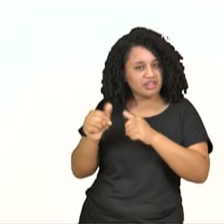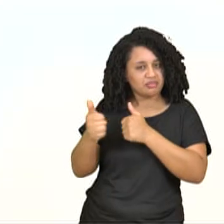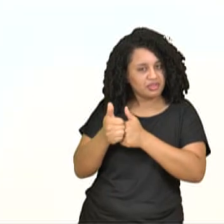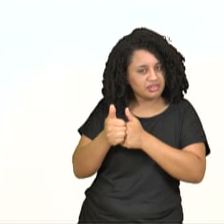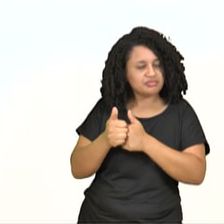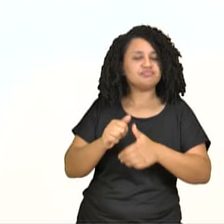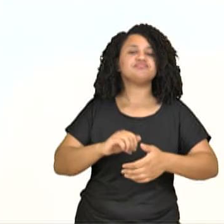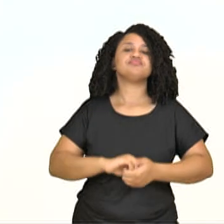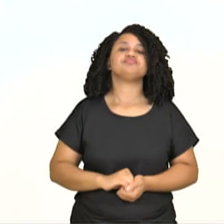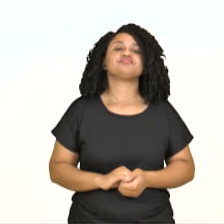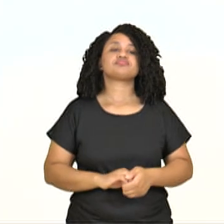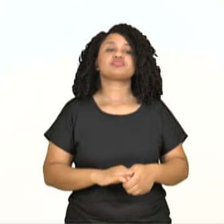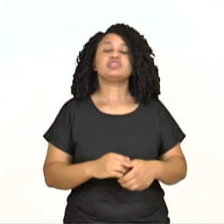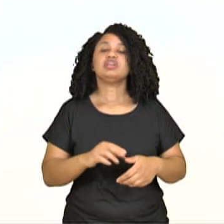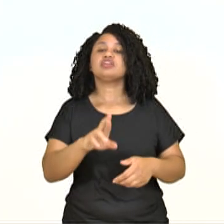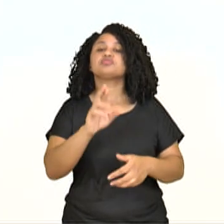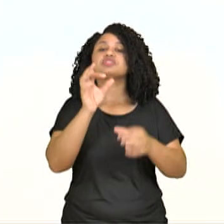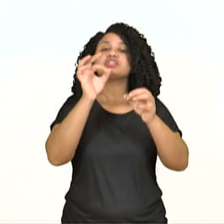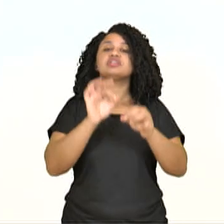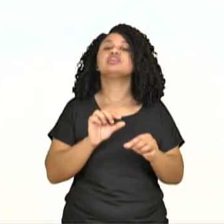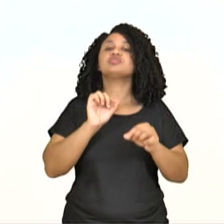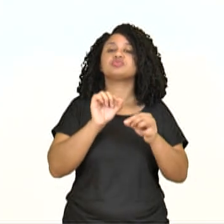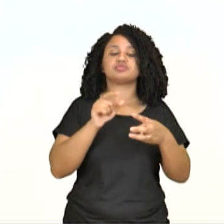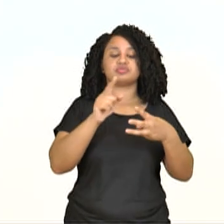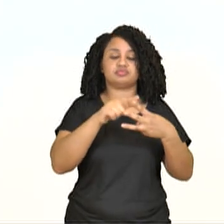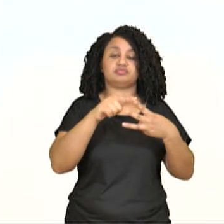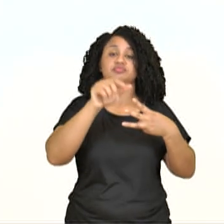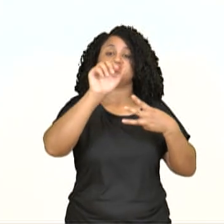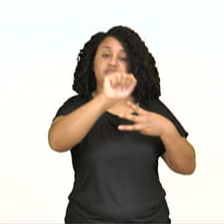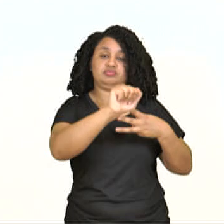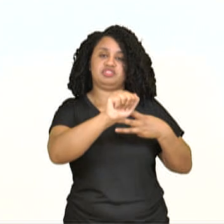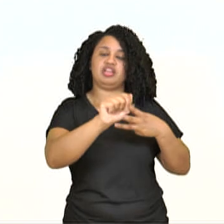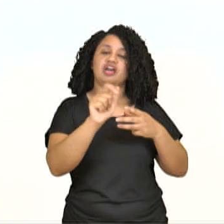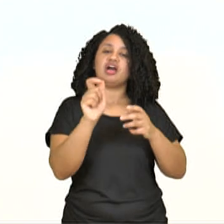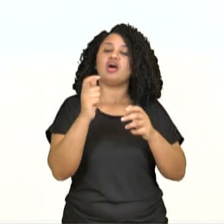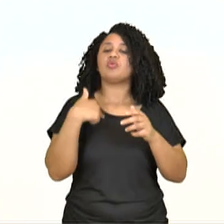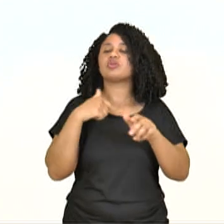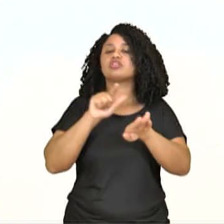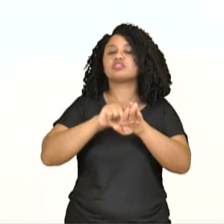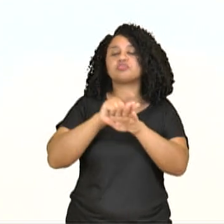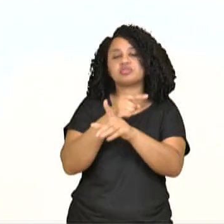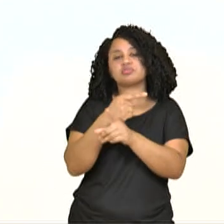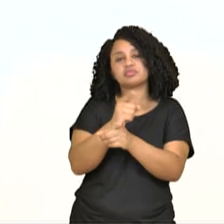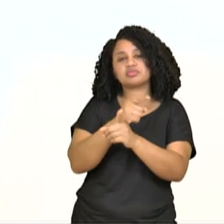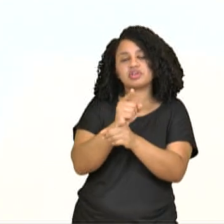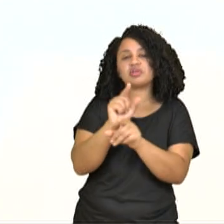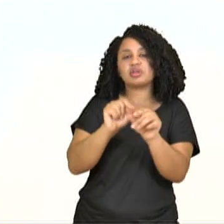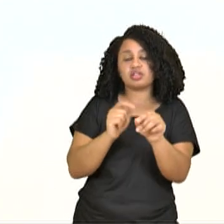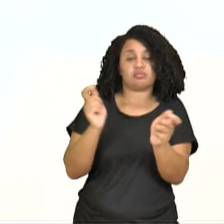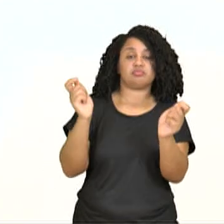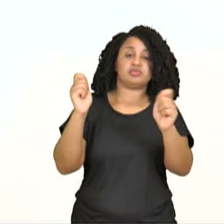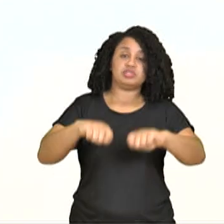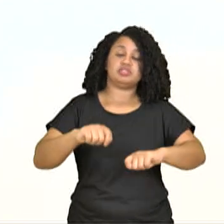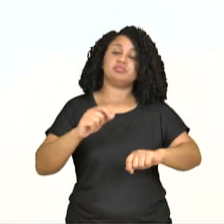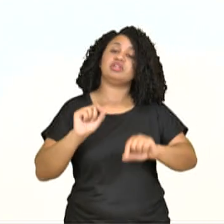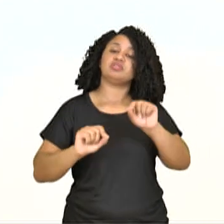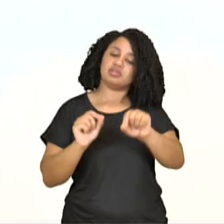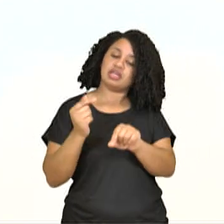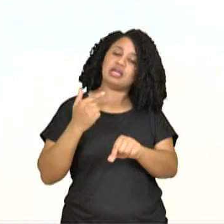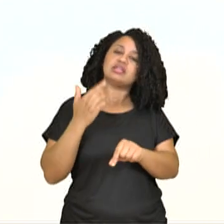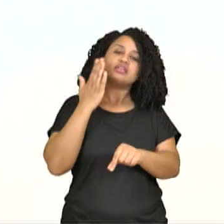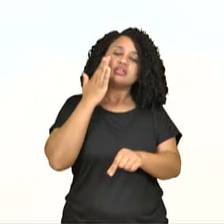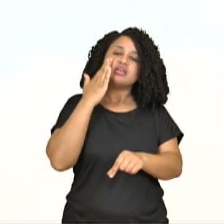resposta certa, letra A. Ó. A função da Rosa dos Ventos, ela tem a função de possibilitar a real noção